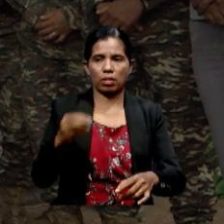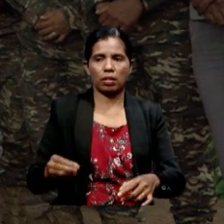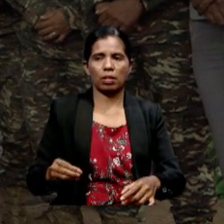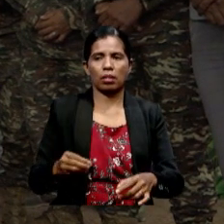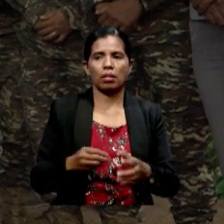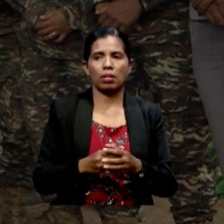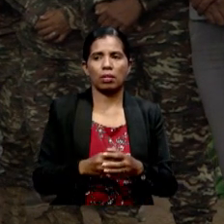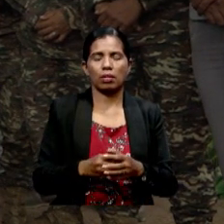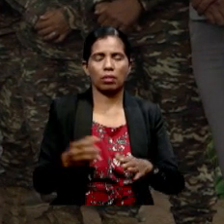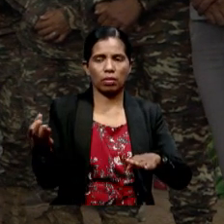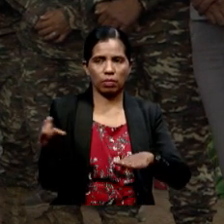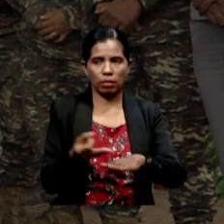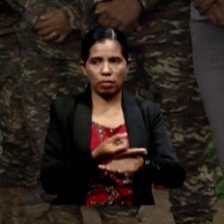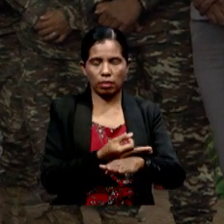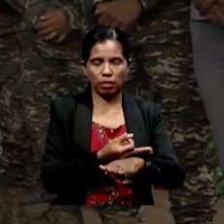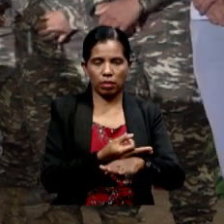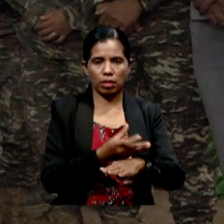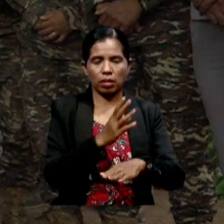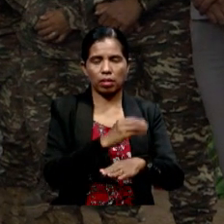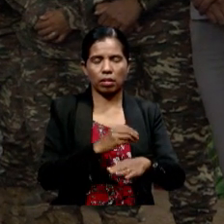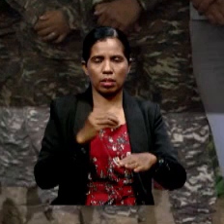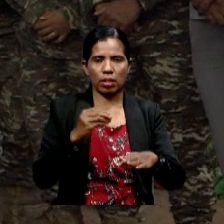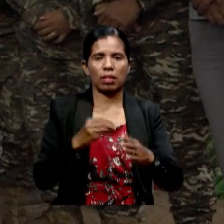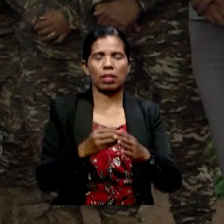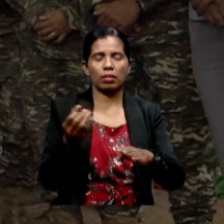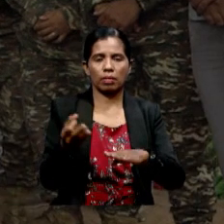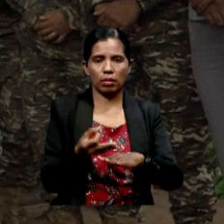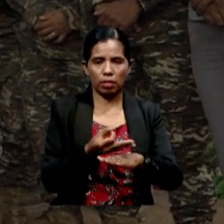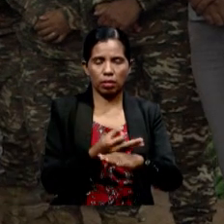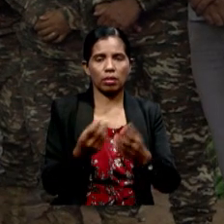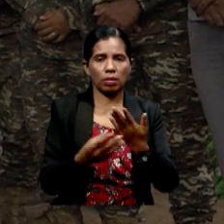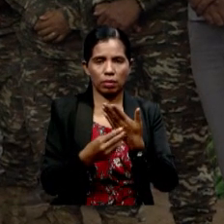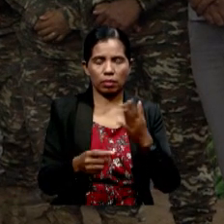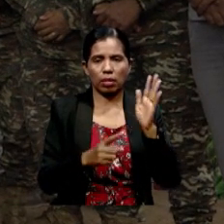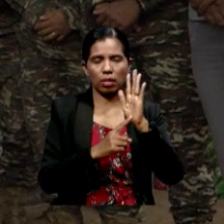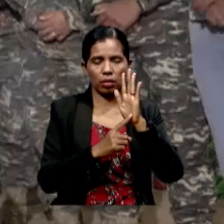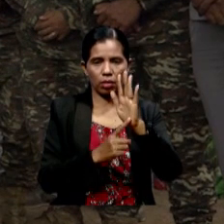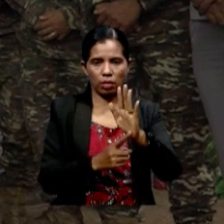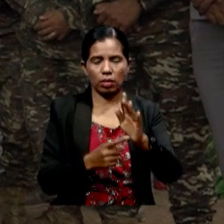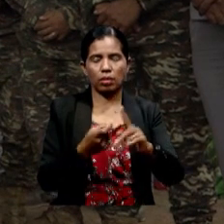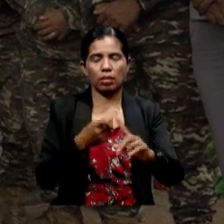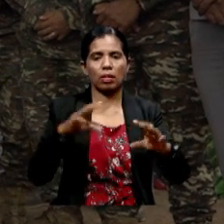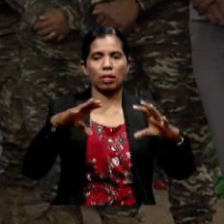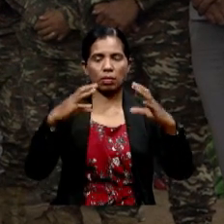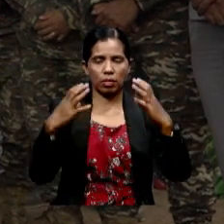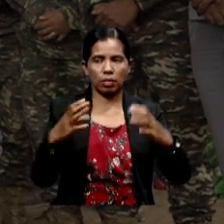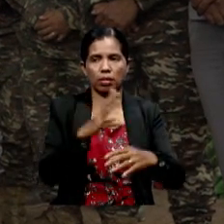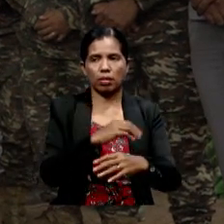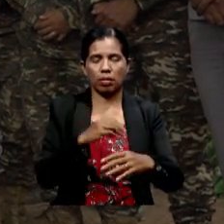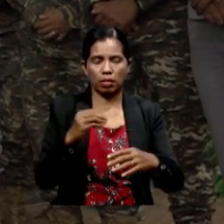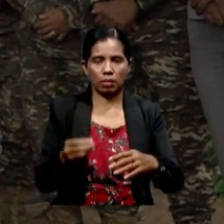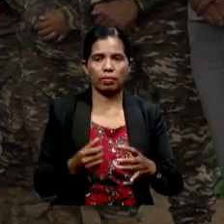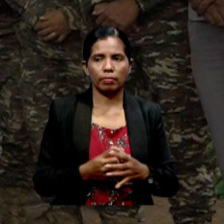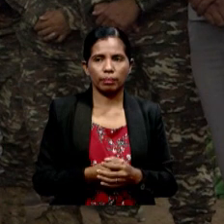nomos documentos originais hosi cópias nebe makato tihona mai iha comissão de